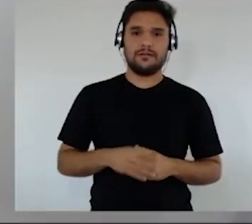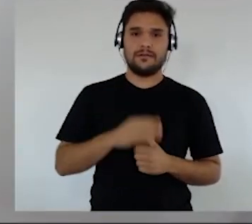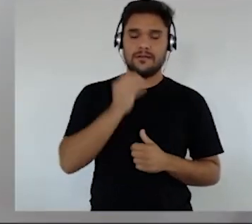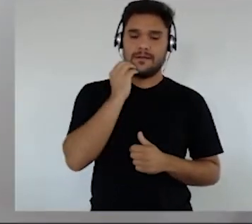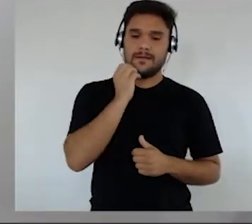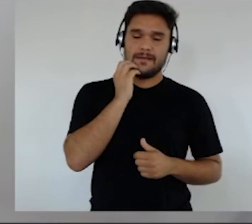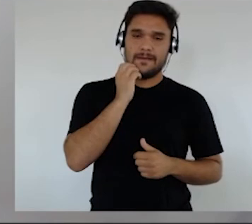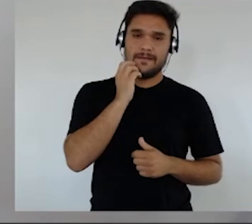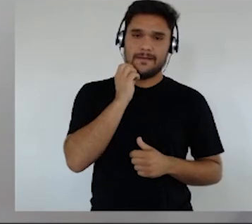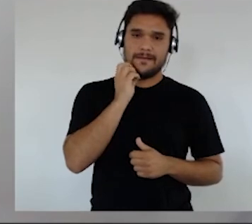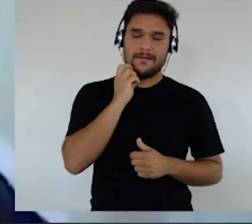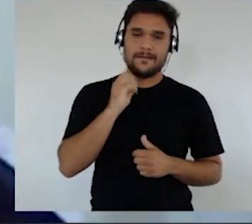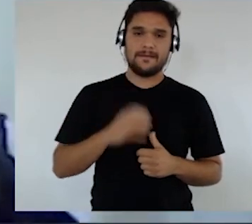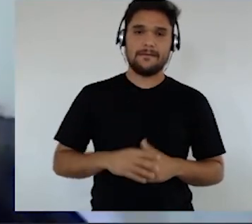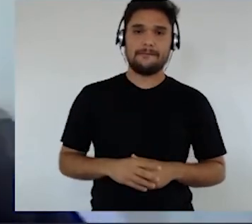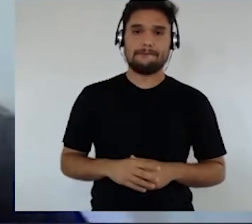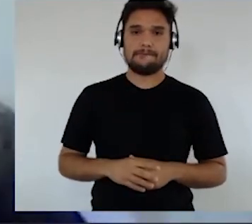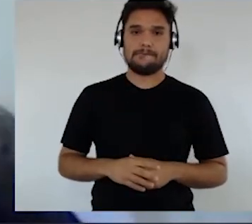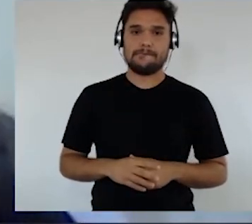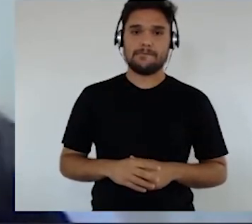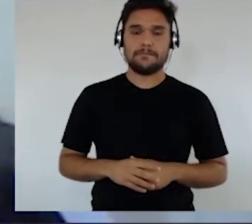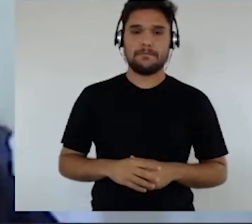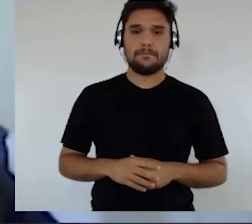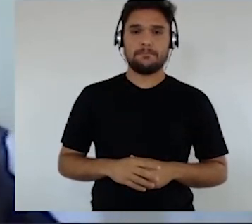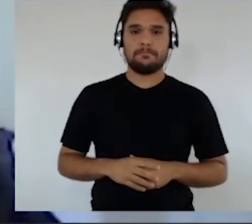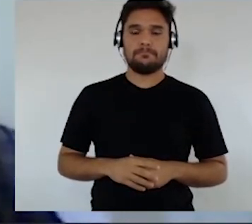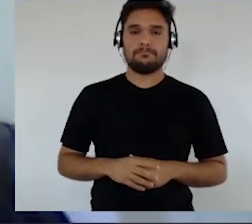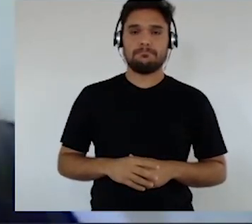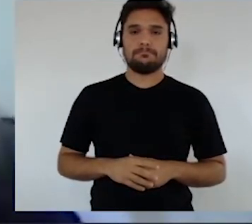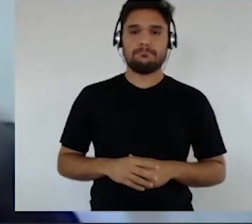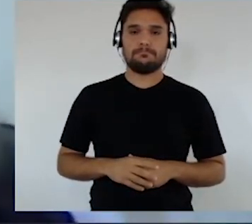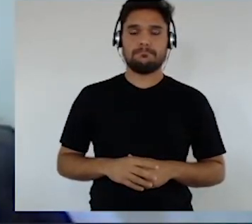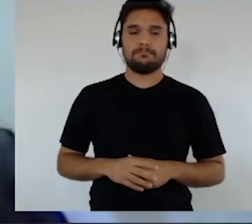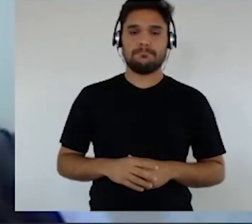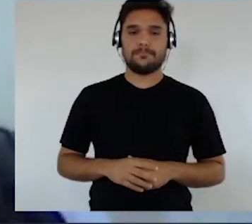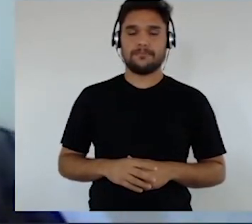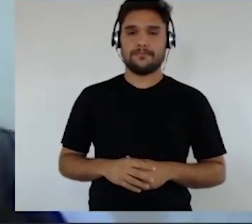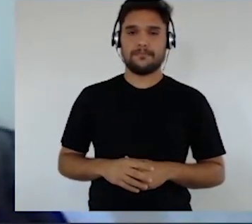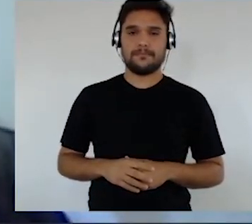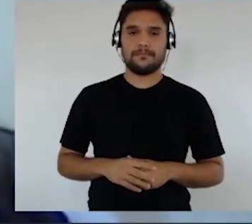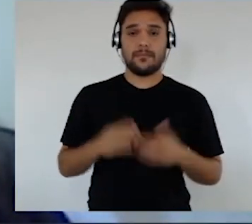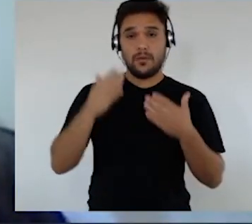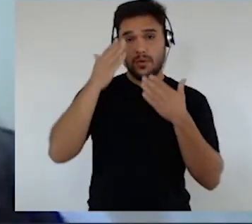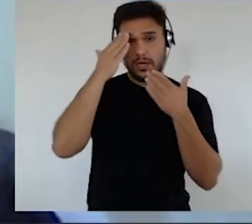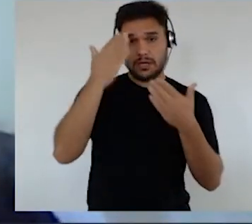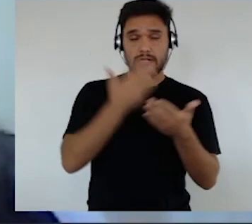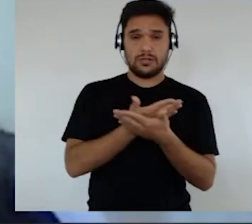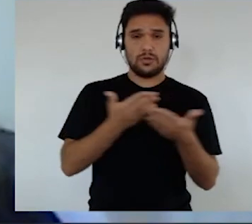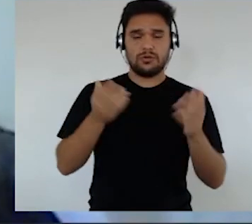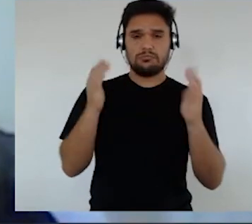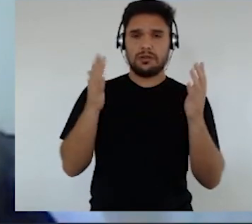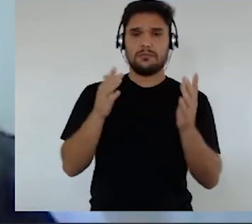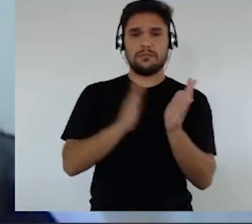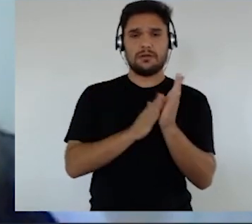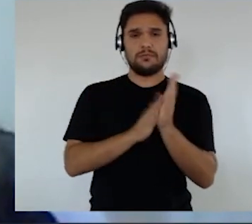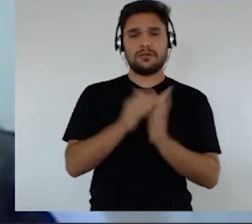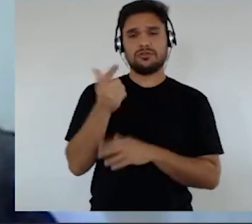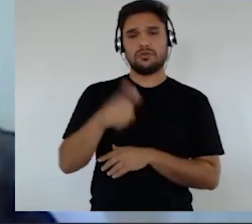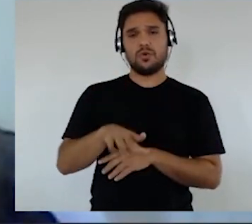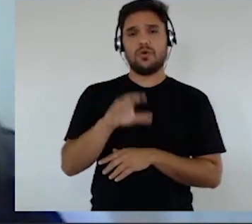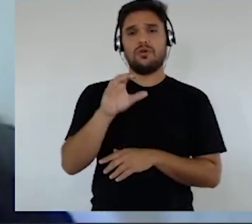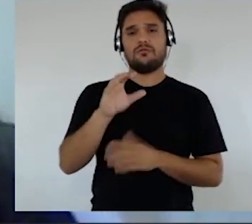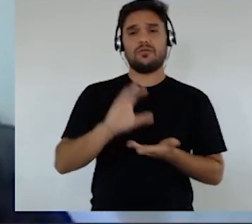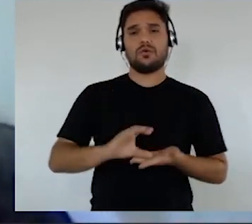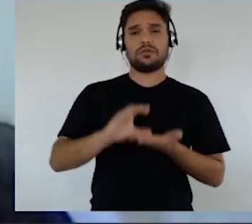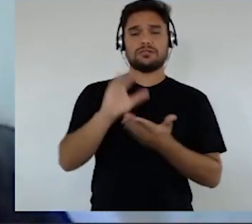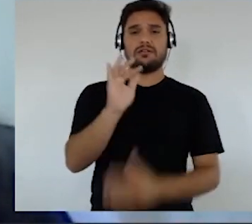Fomos forçadas, né? Mas é isso, então, gente. Agradecendo a todos, parabenizando novamente o Conselho